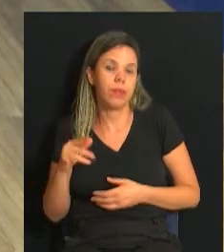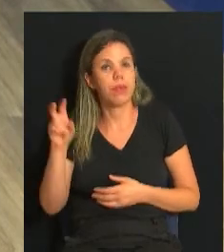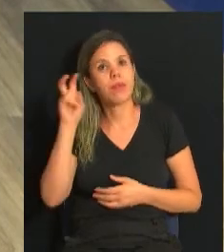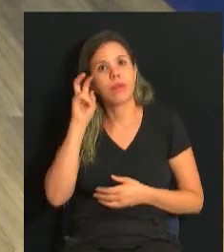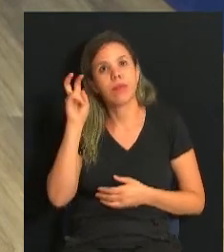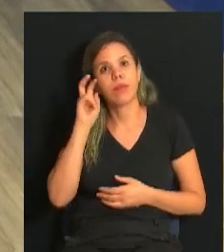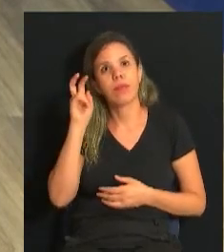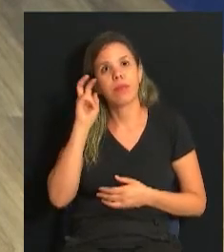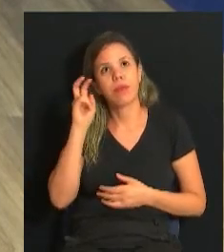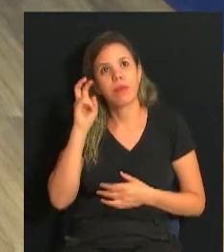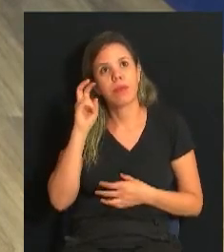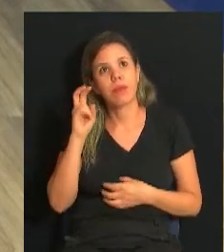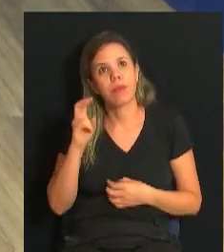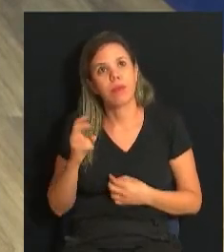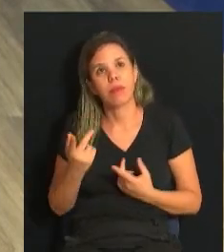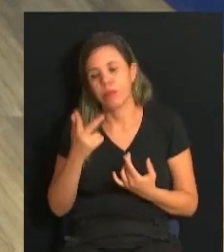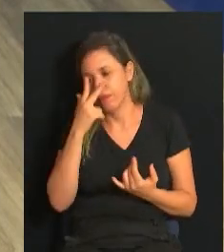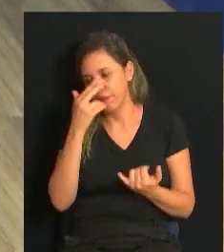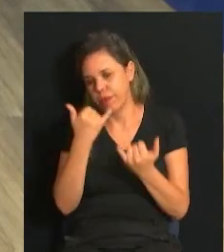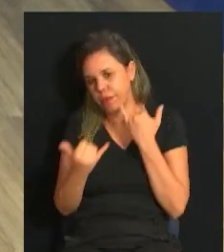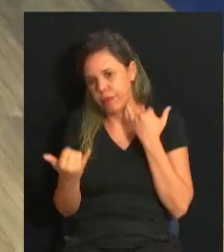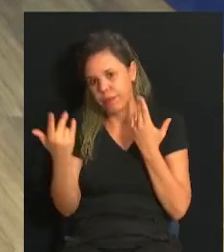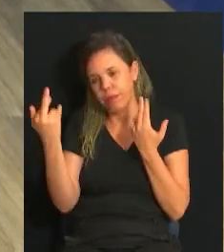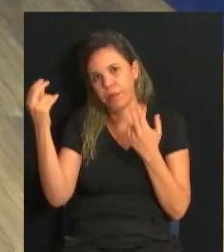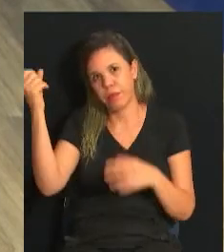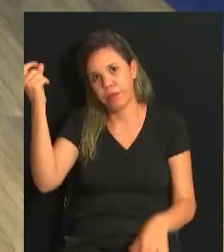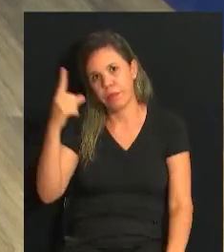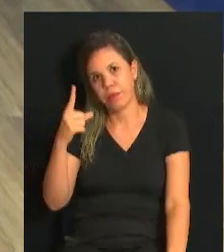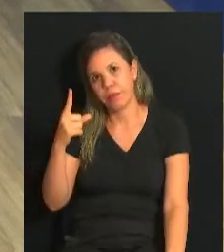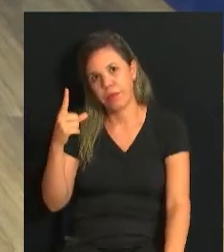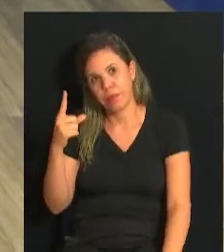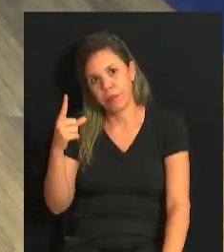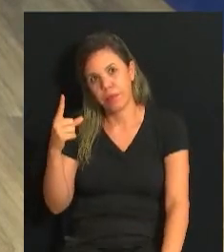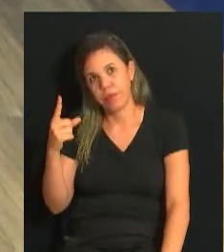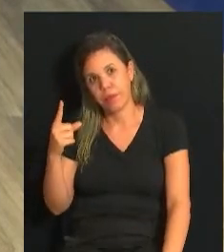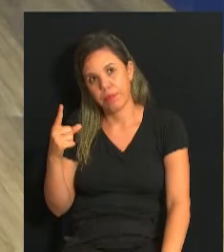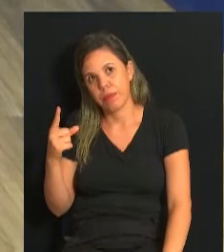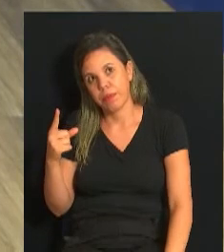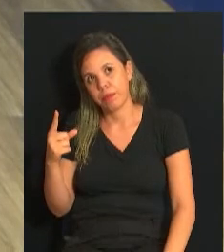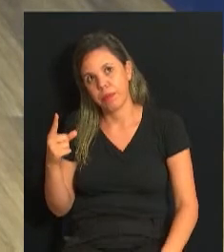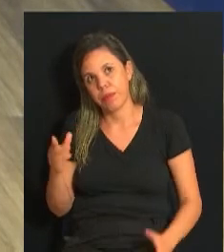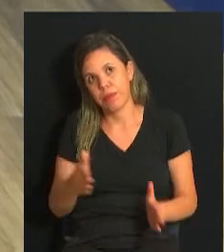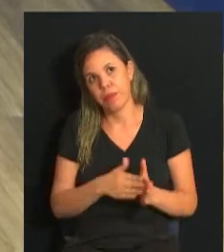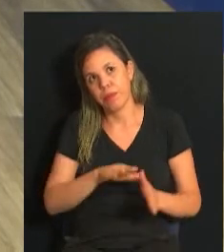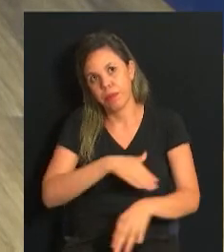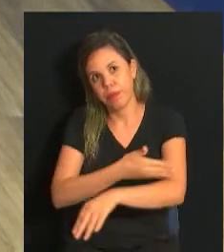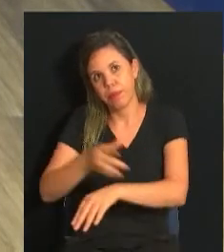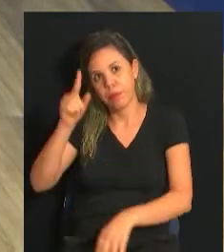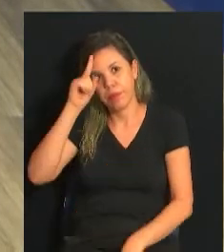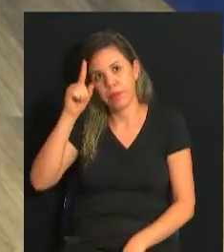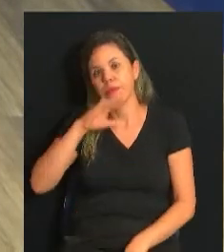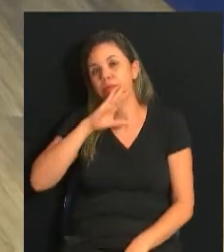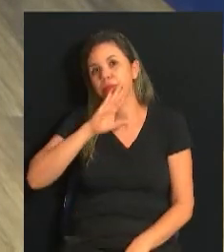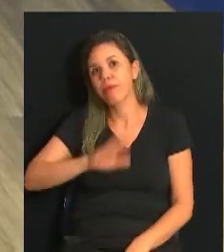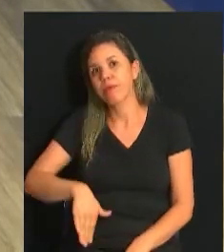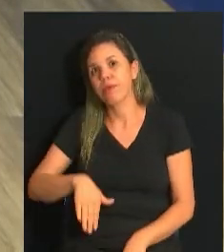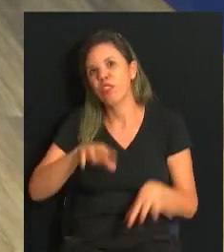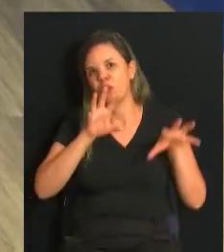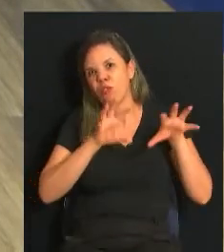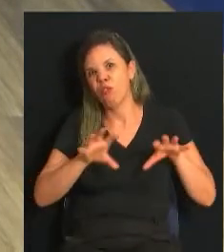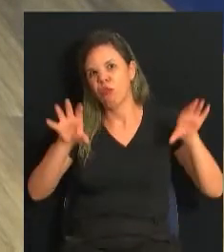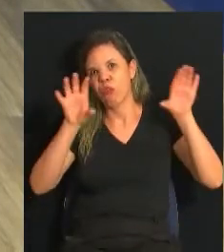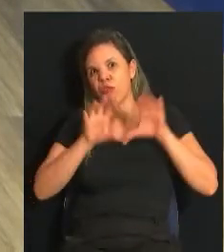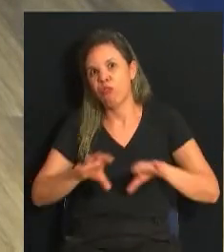o panorama é parecido viu com o sol aparecendo praticamente durante todo dia à tarde a nebulosidade